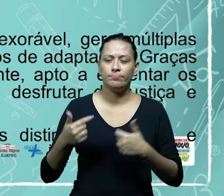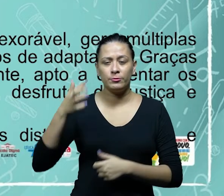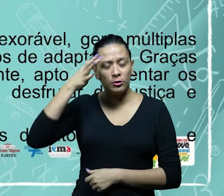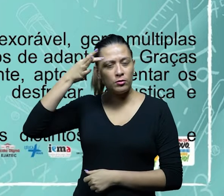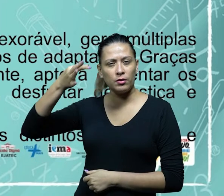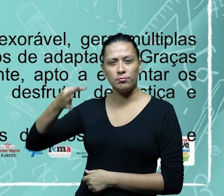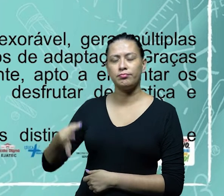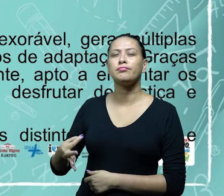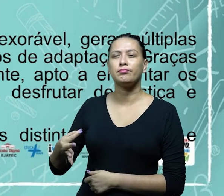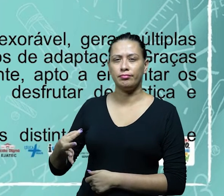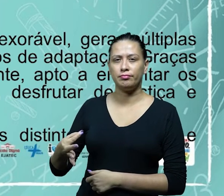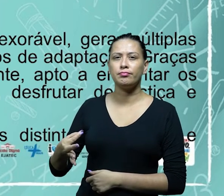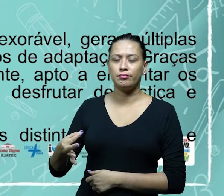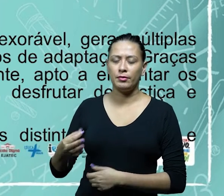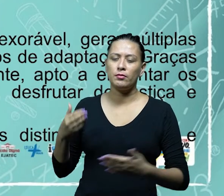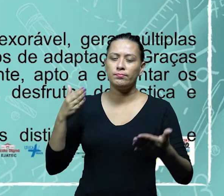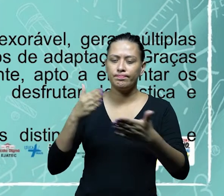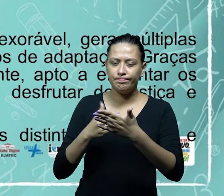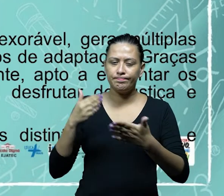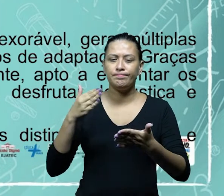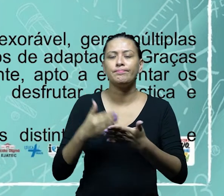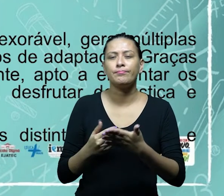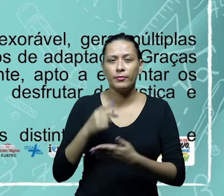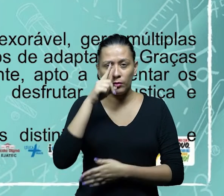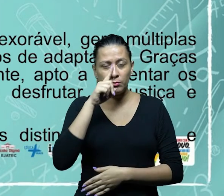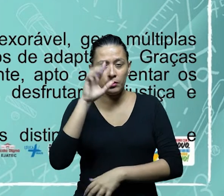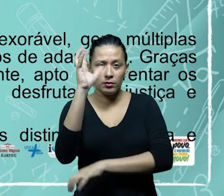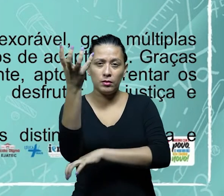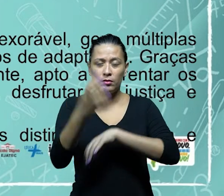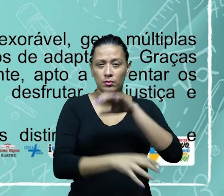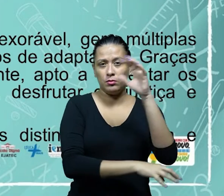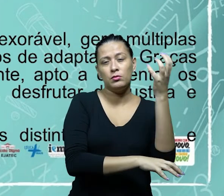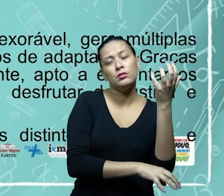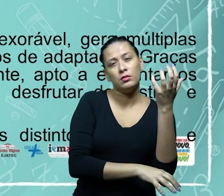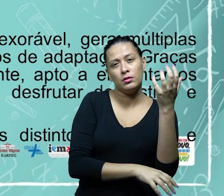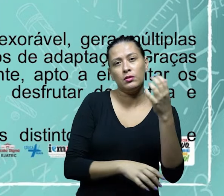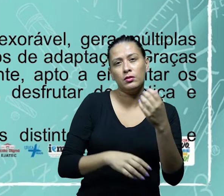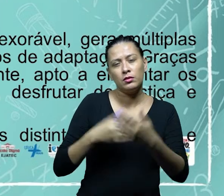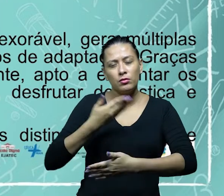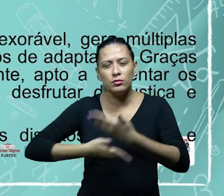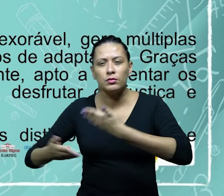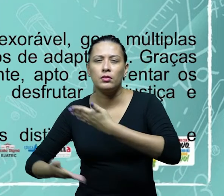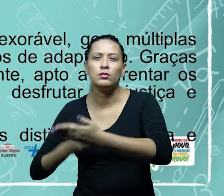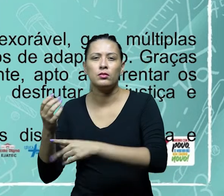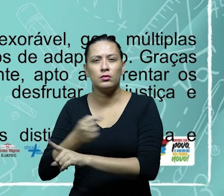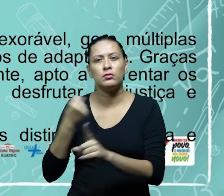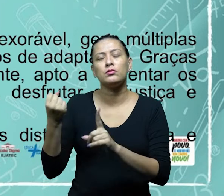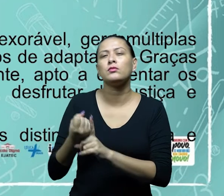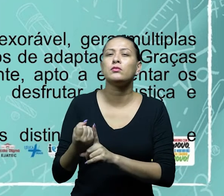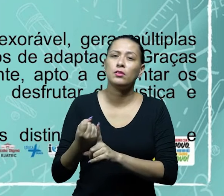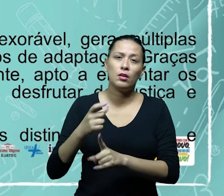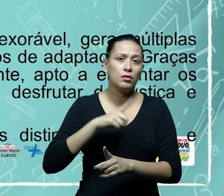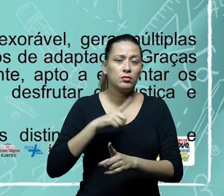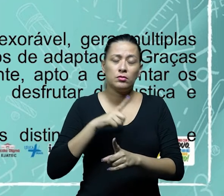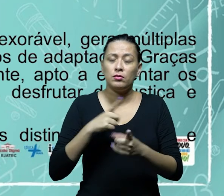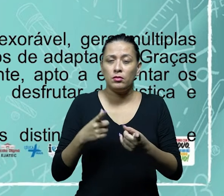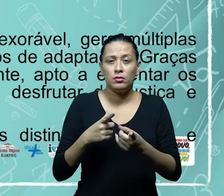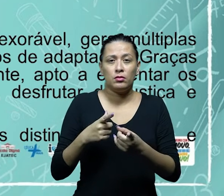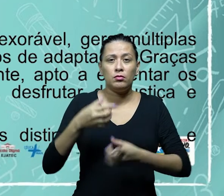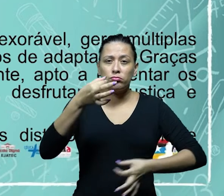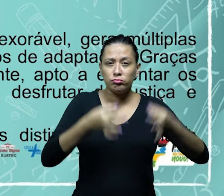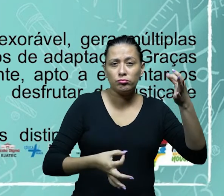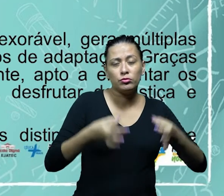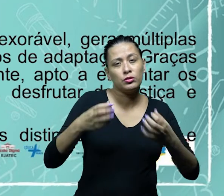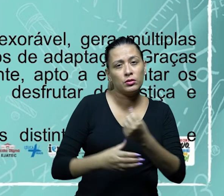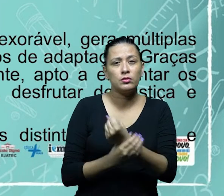resistente a tua enfrentar os rigores da natureza capaz de viver em sociedade né desfrutar de justiça e segurança de